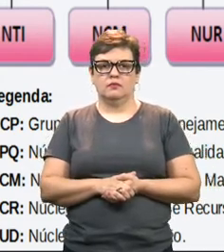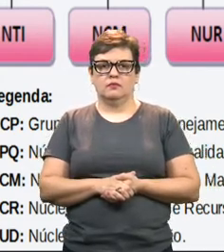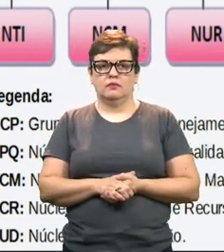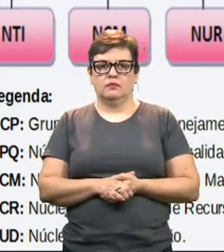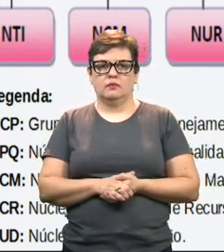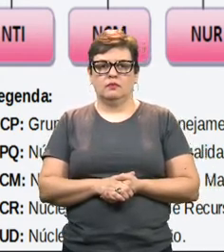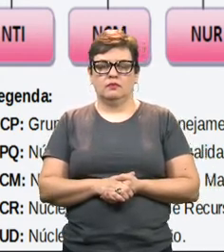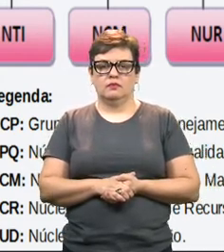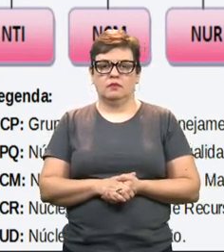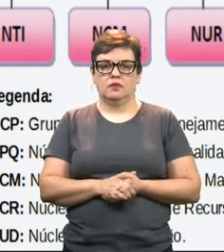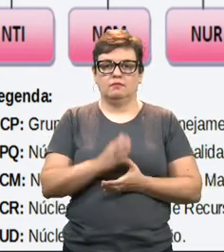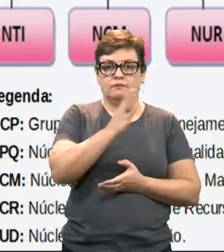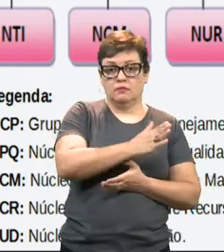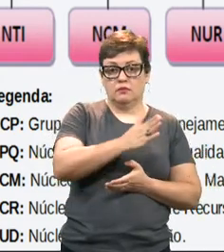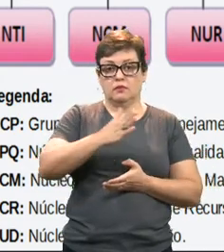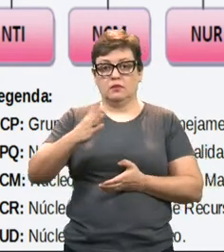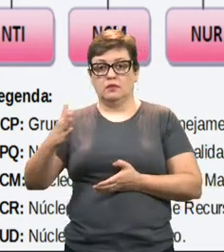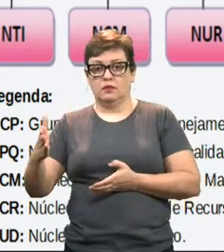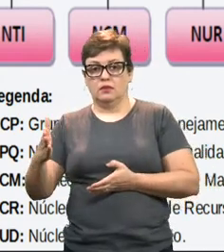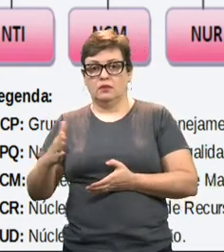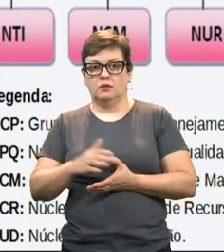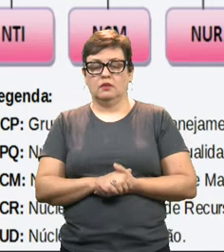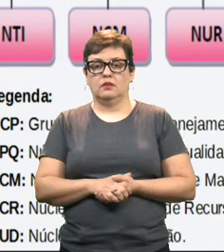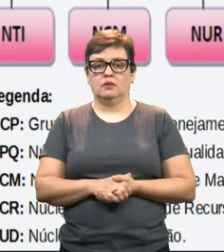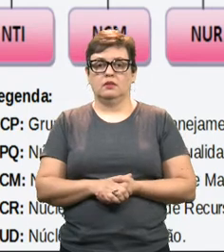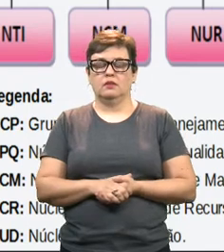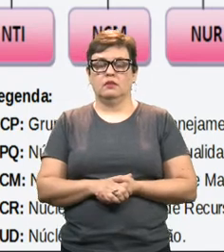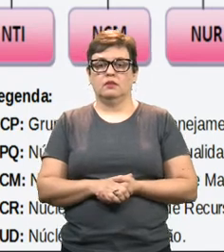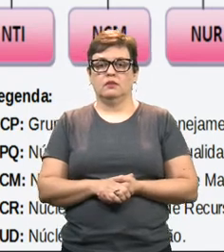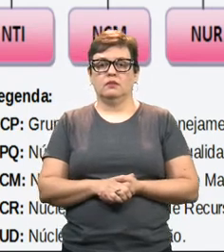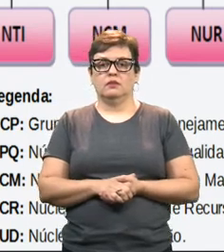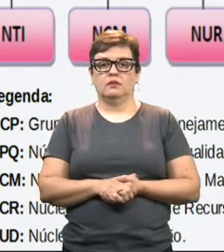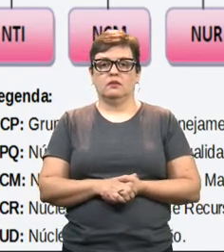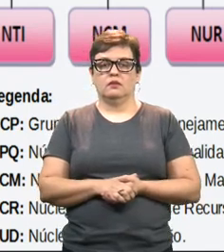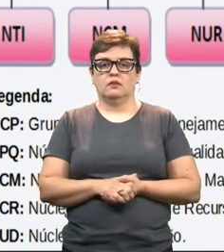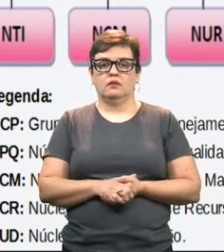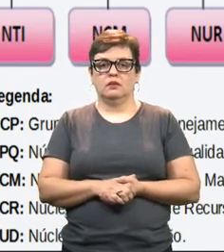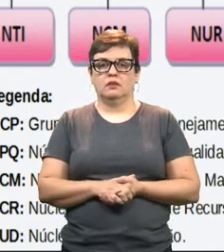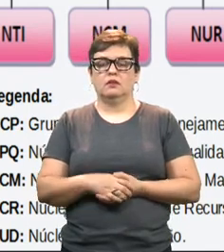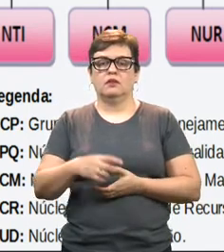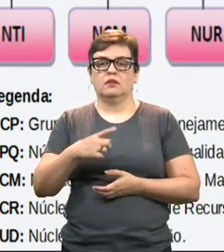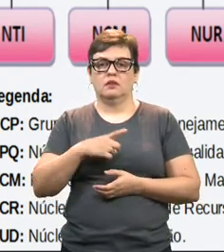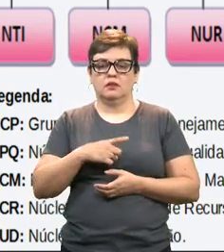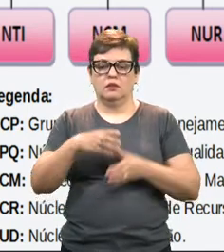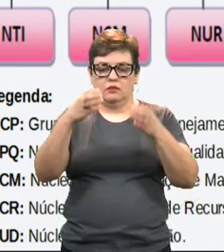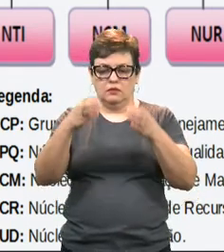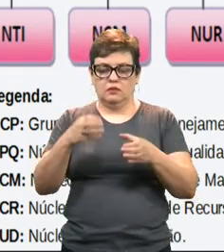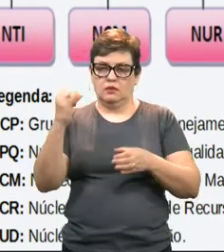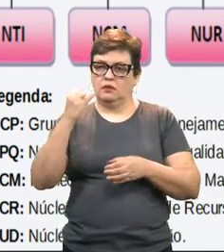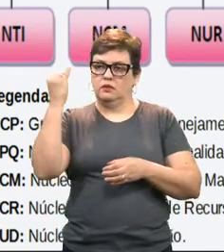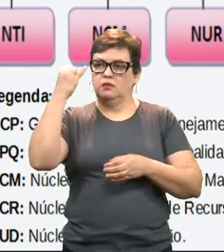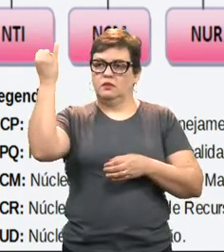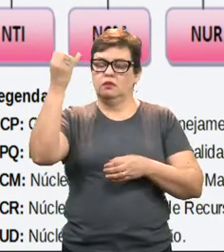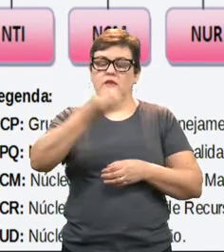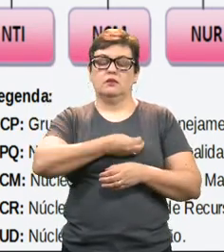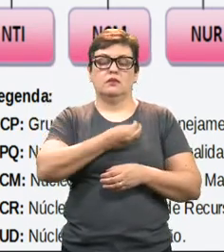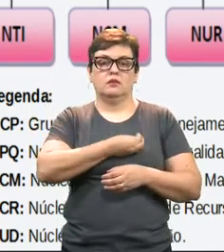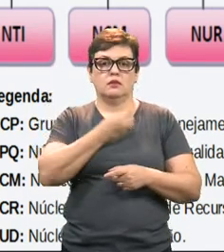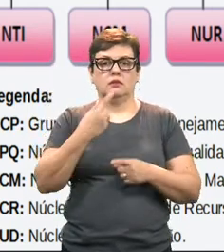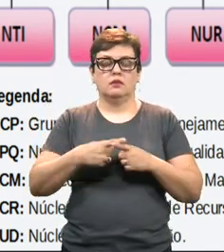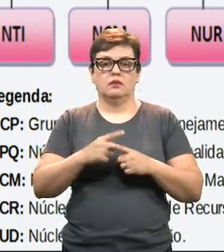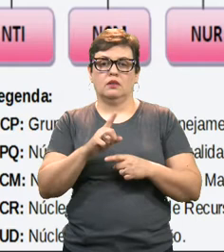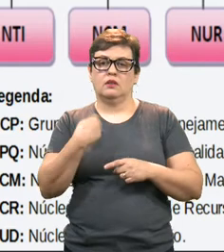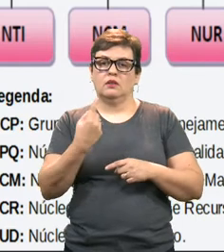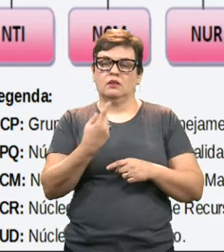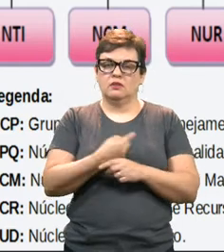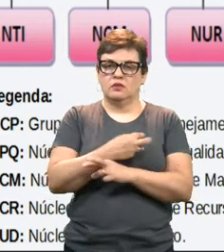da direita para a esquerda, né, no sentido de vocês, o núcleo de valorização da vida, porque a nossa causa